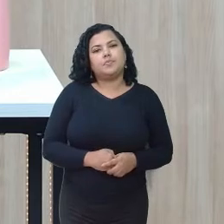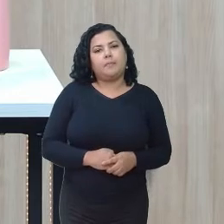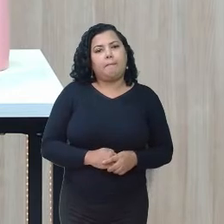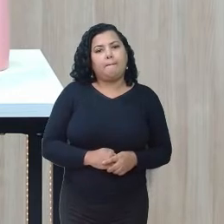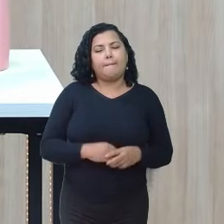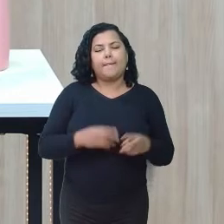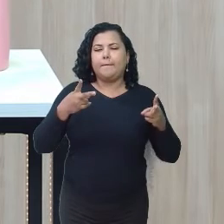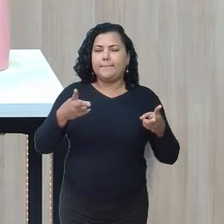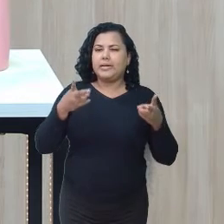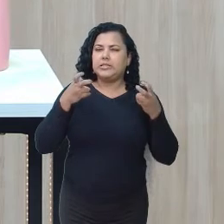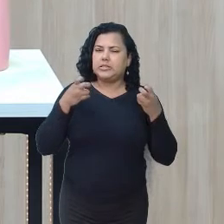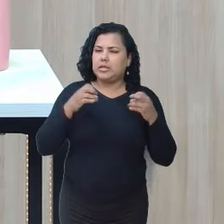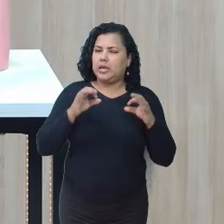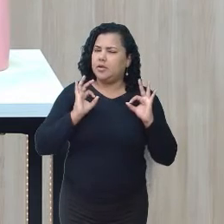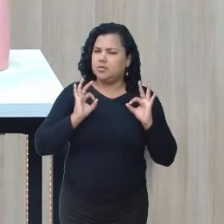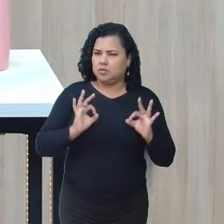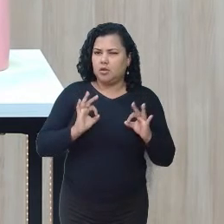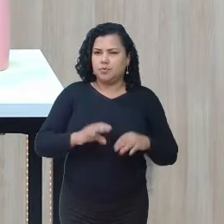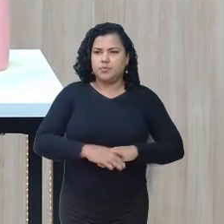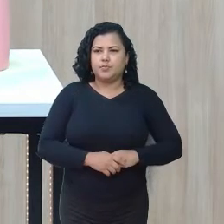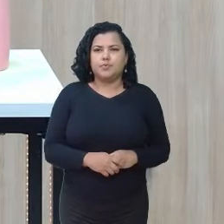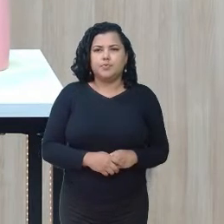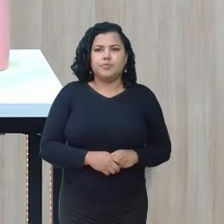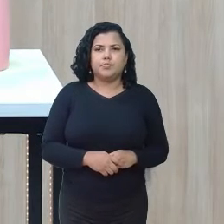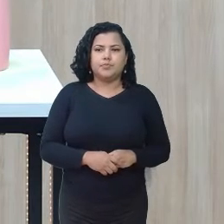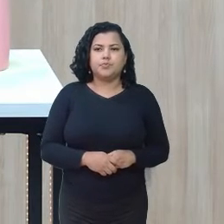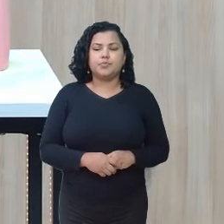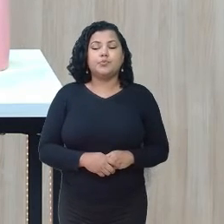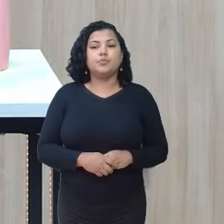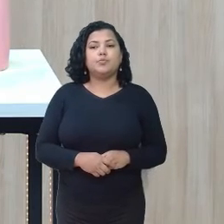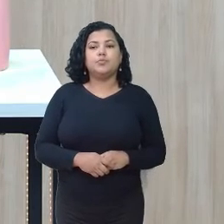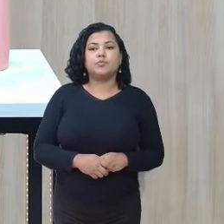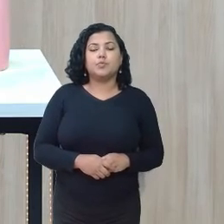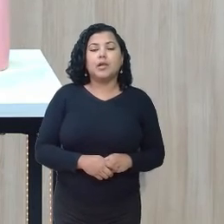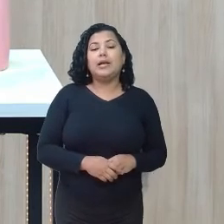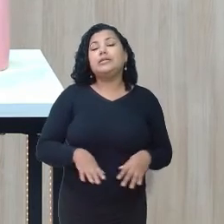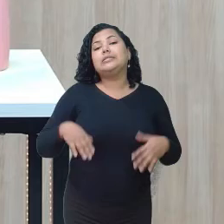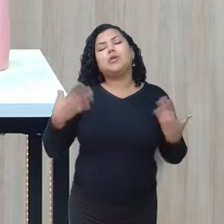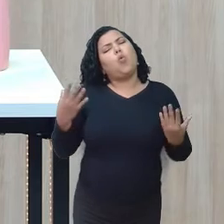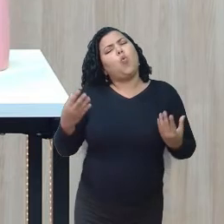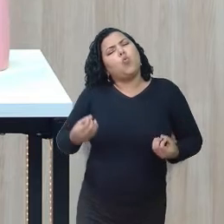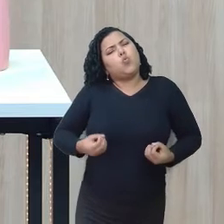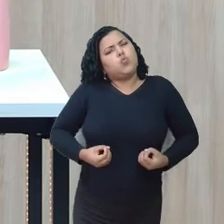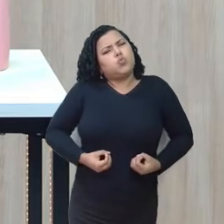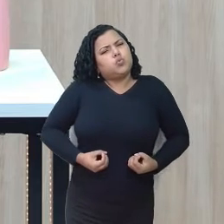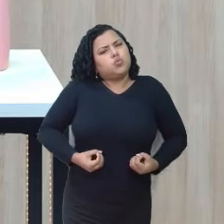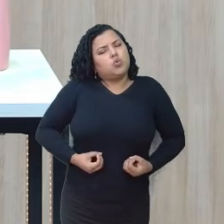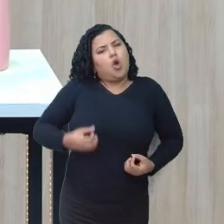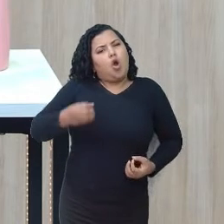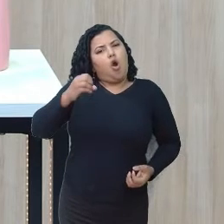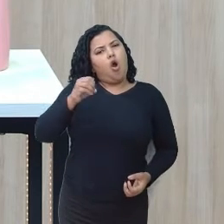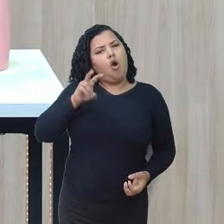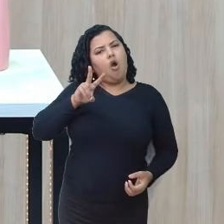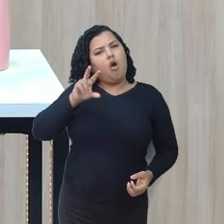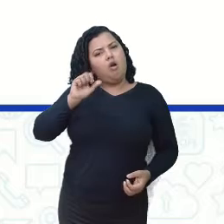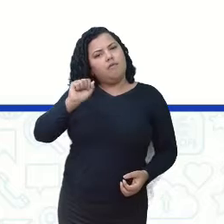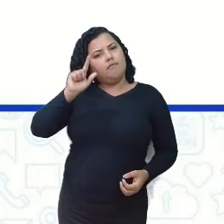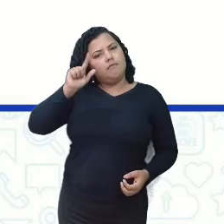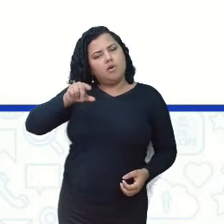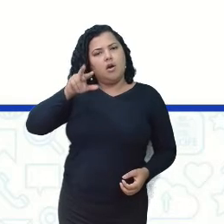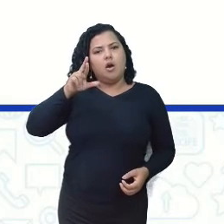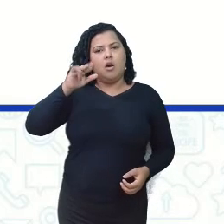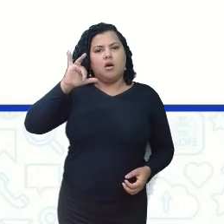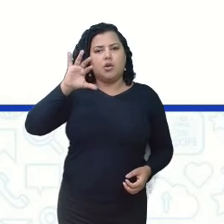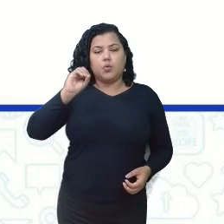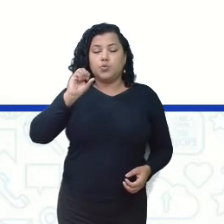Então, observar direitinho, tá certo? Então, aqui, o que são ovários? Os ovários